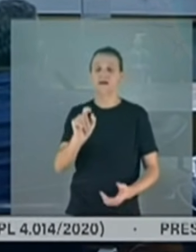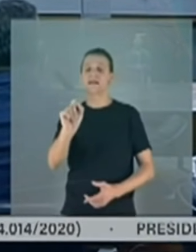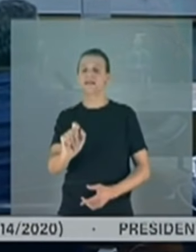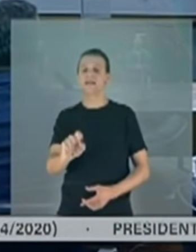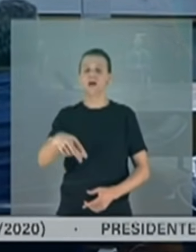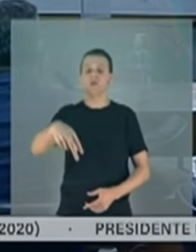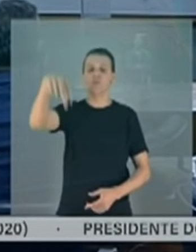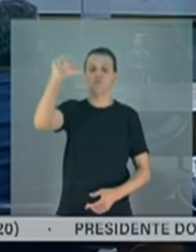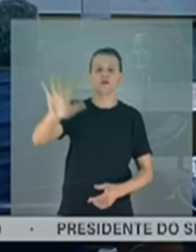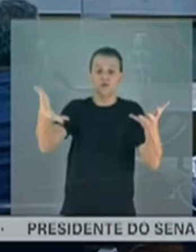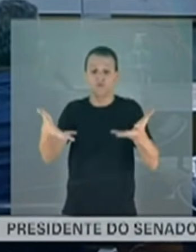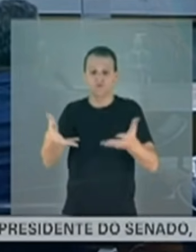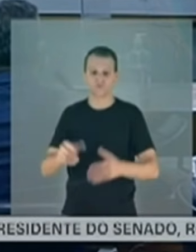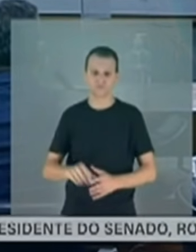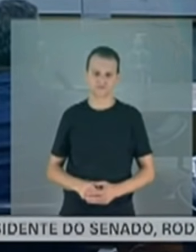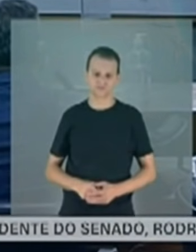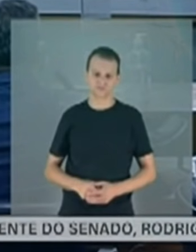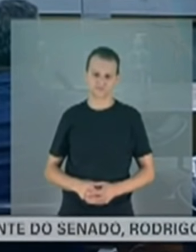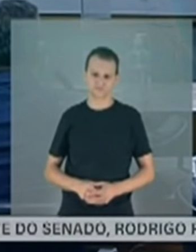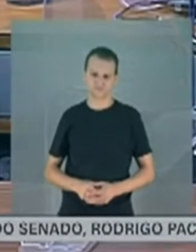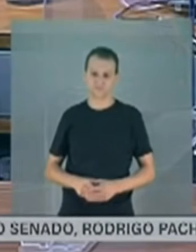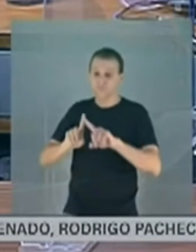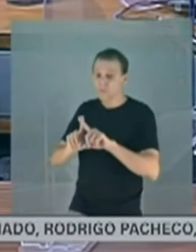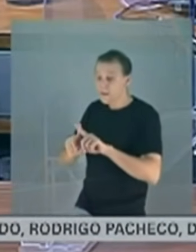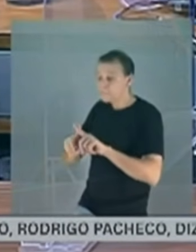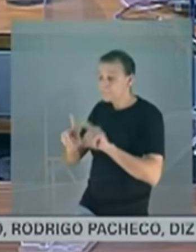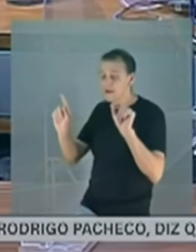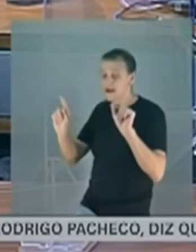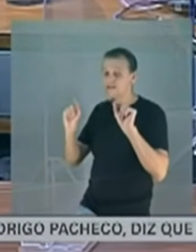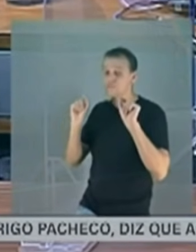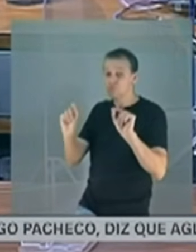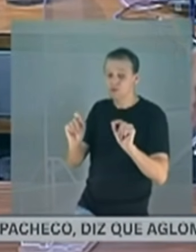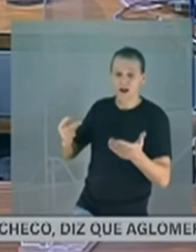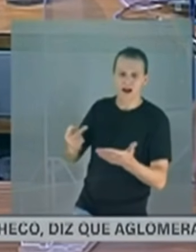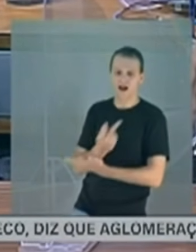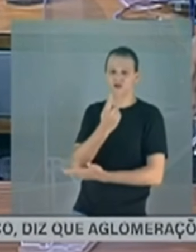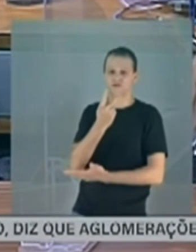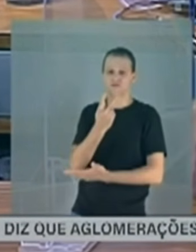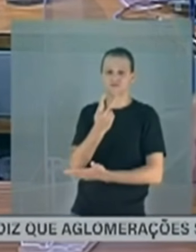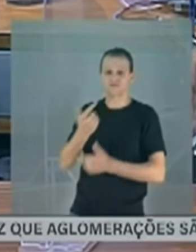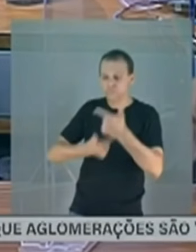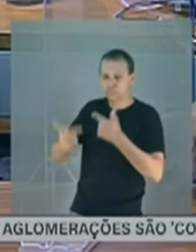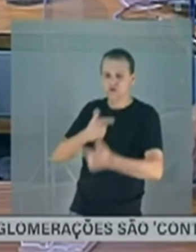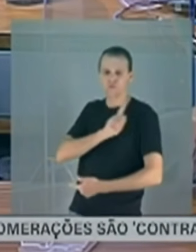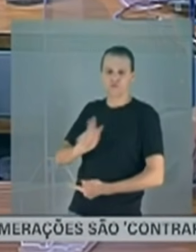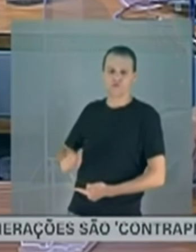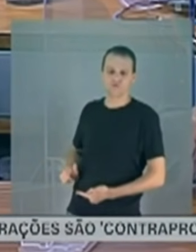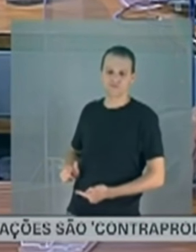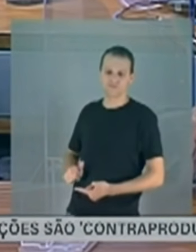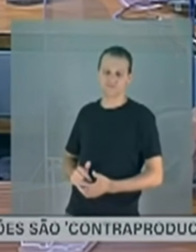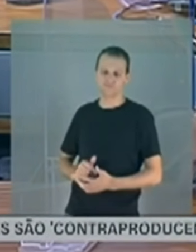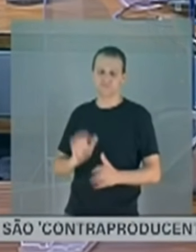Hoje, é o Wellington Dias. Mas quem a fraude ocorreu na gestão do governador Rui Costa? Você me